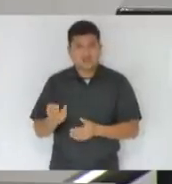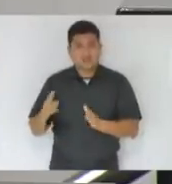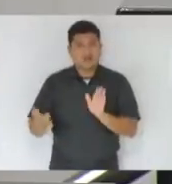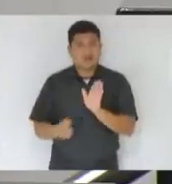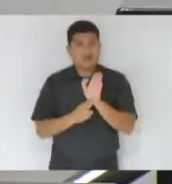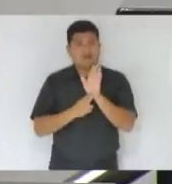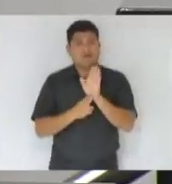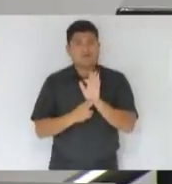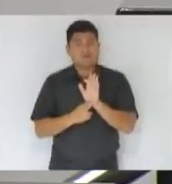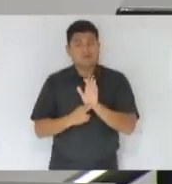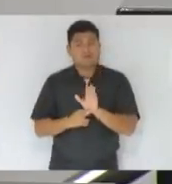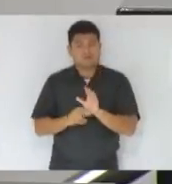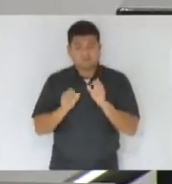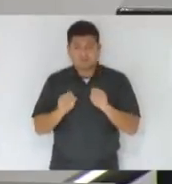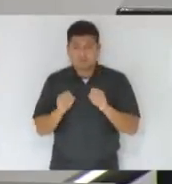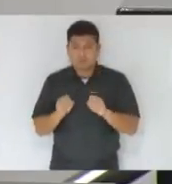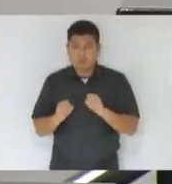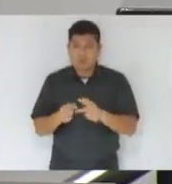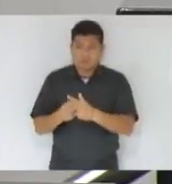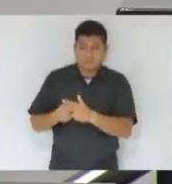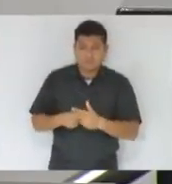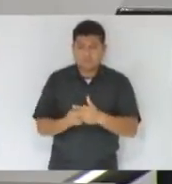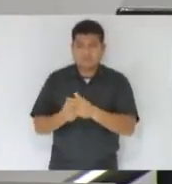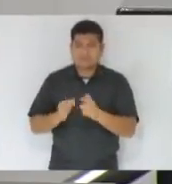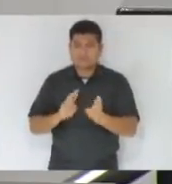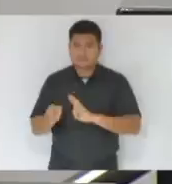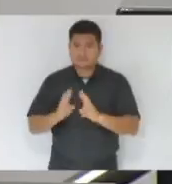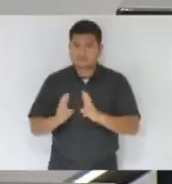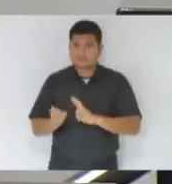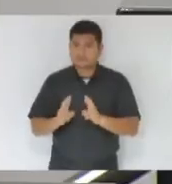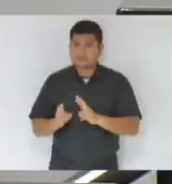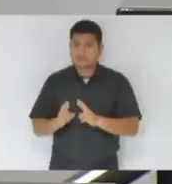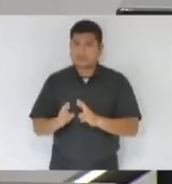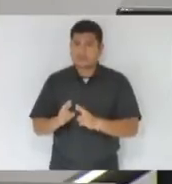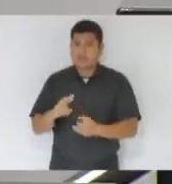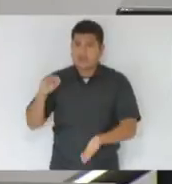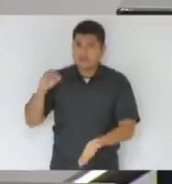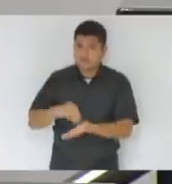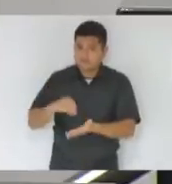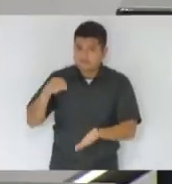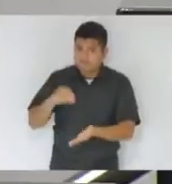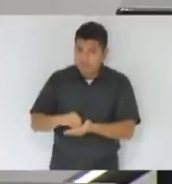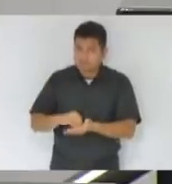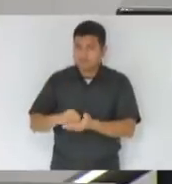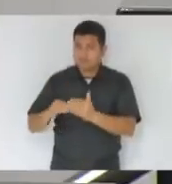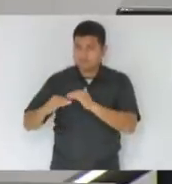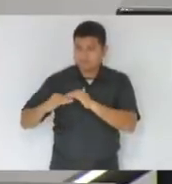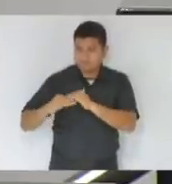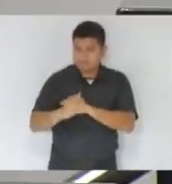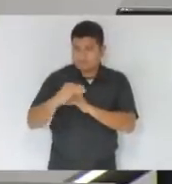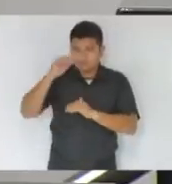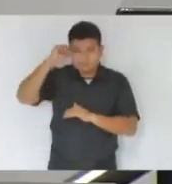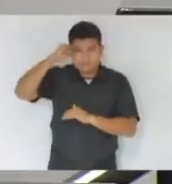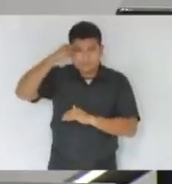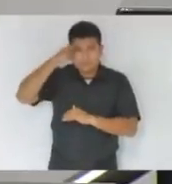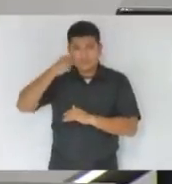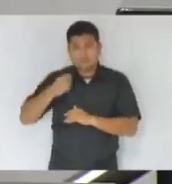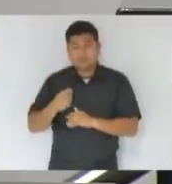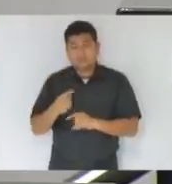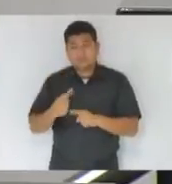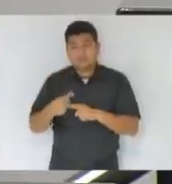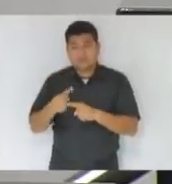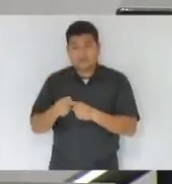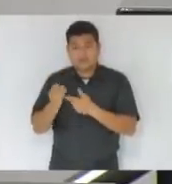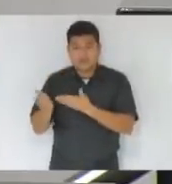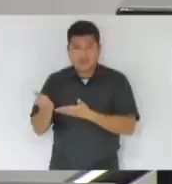fazer a manutenção nas rodovias do estado não pavimentadas. Porque, de acordo com os prefeitos, em